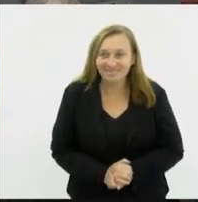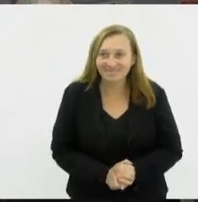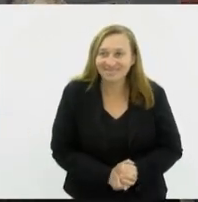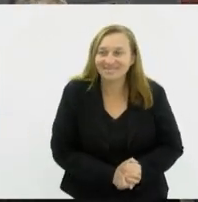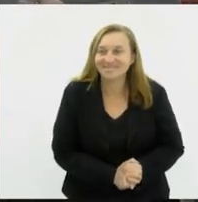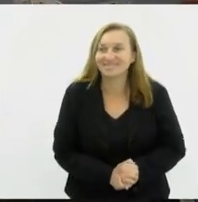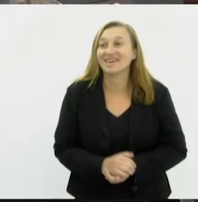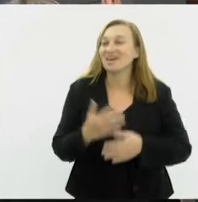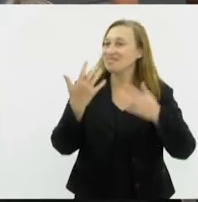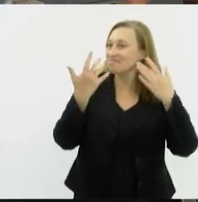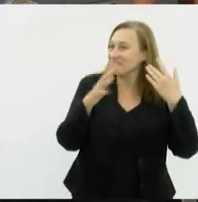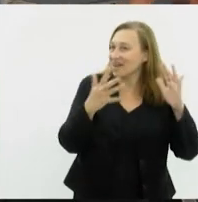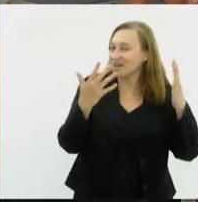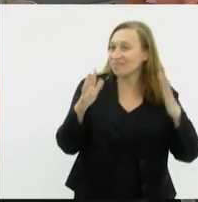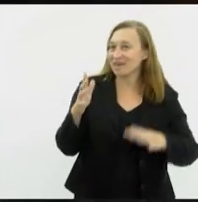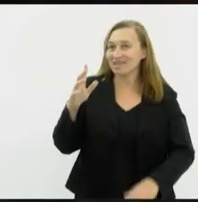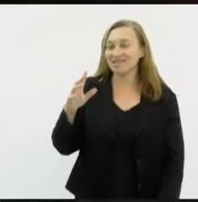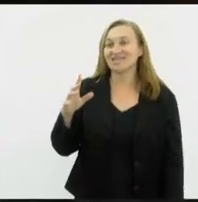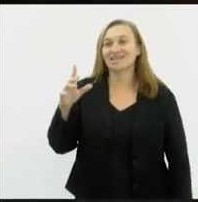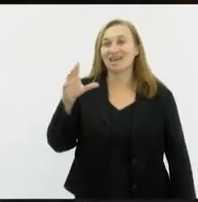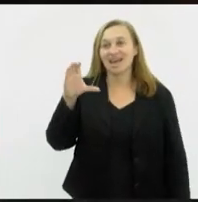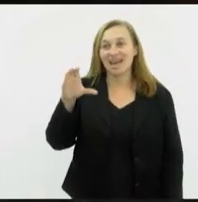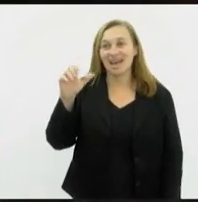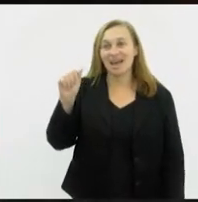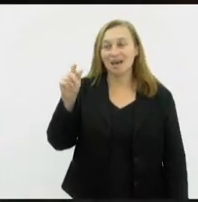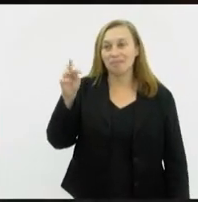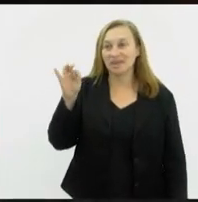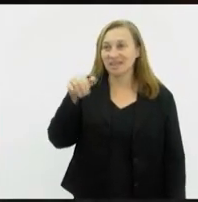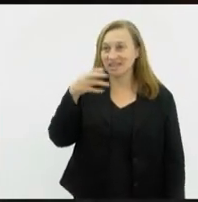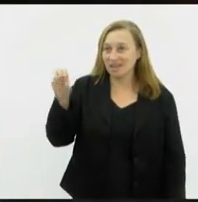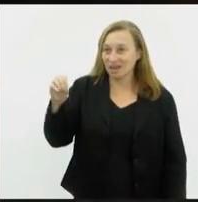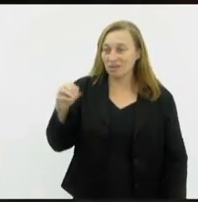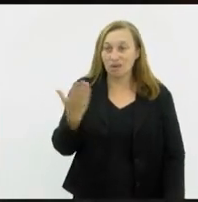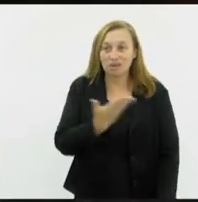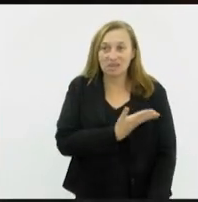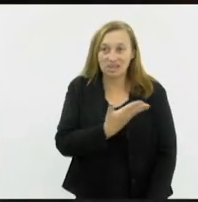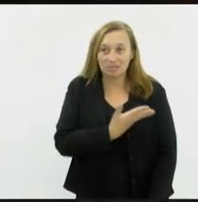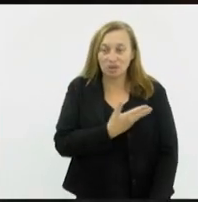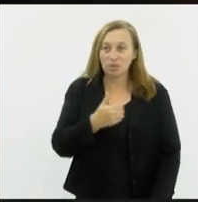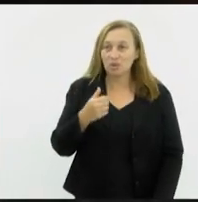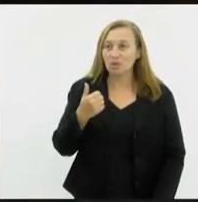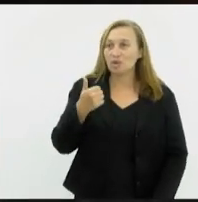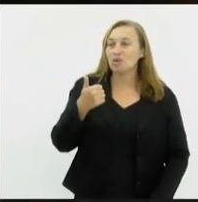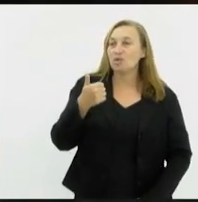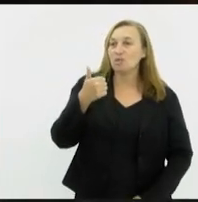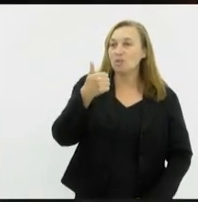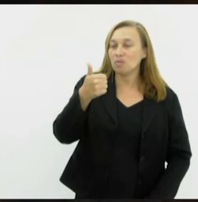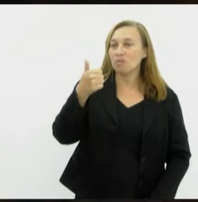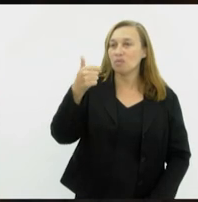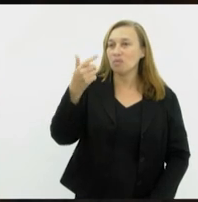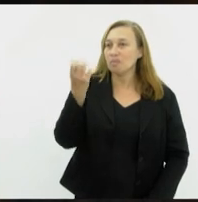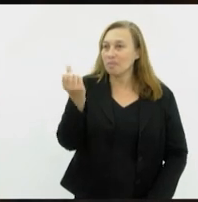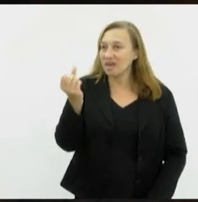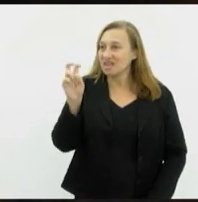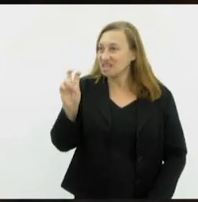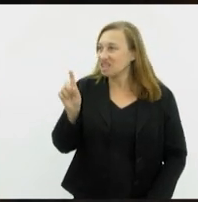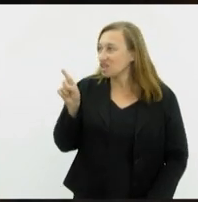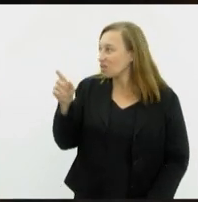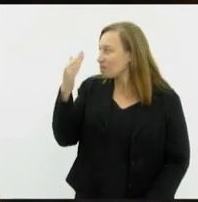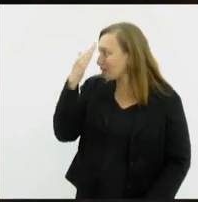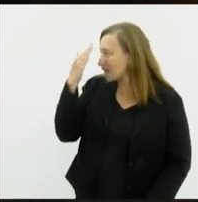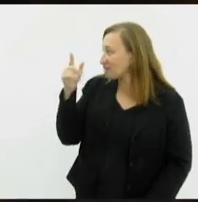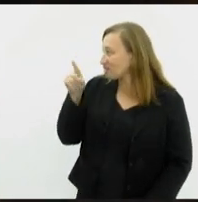Parabéns, capitão. Queria aqui também saudar aos amigos da 165 presente. Muito obrigado por vocês fazem também no